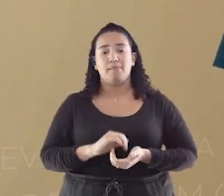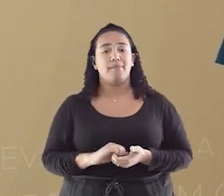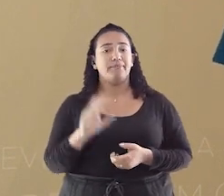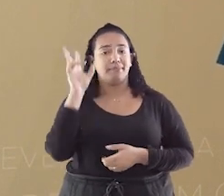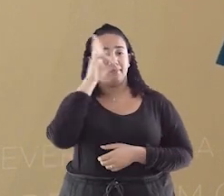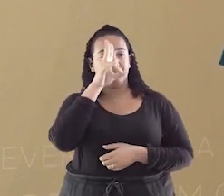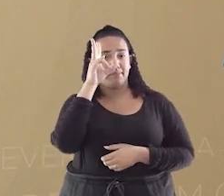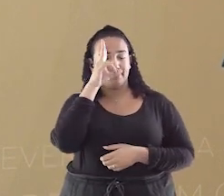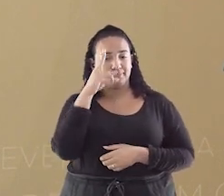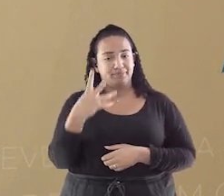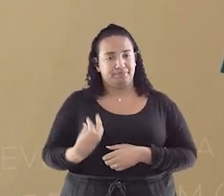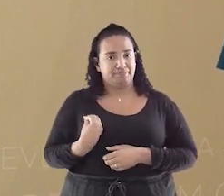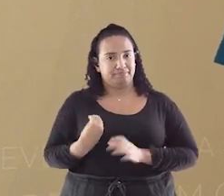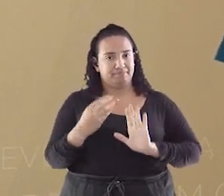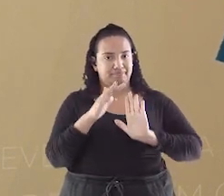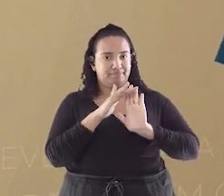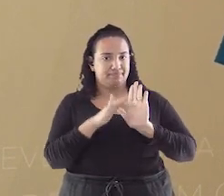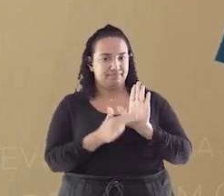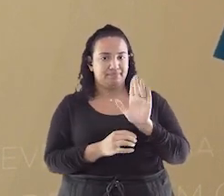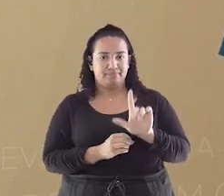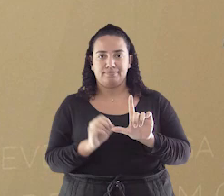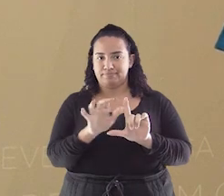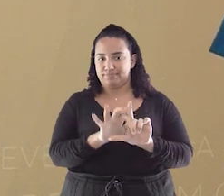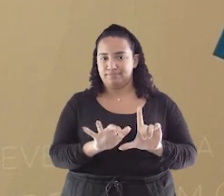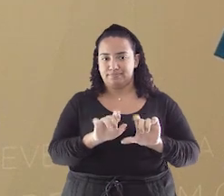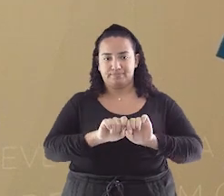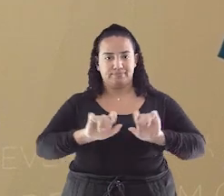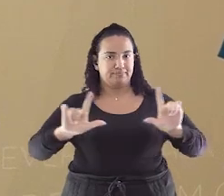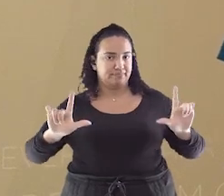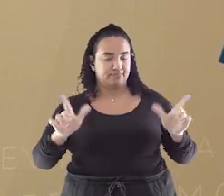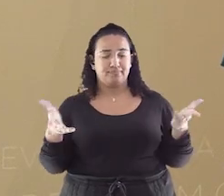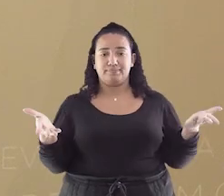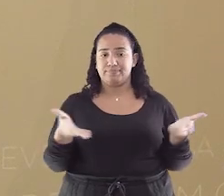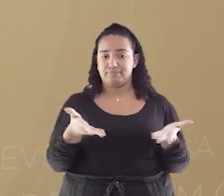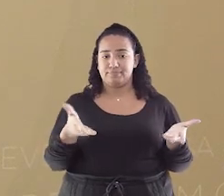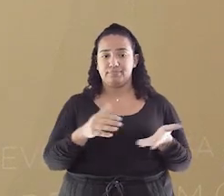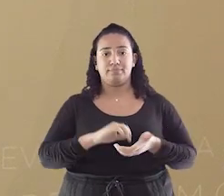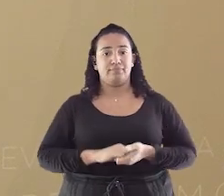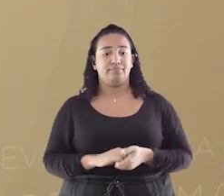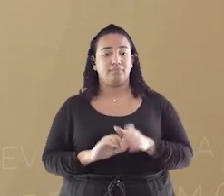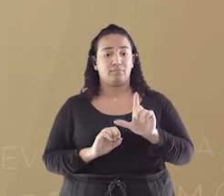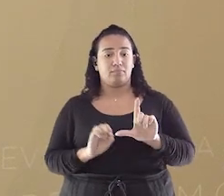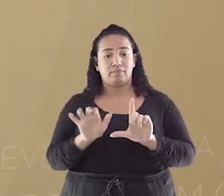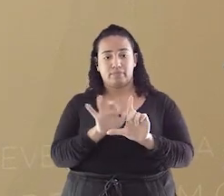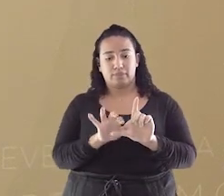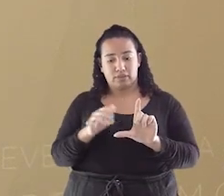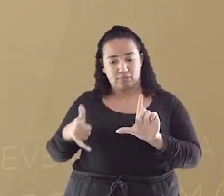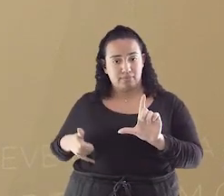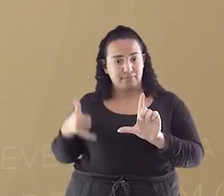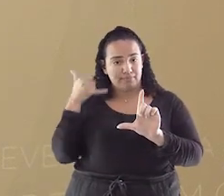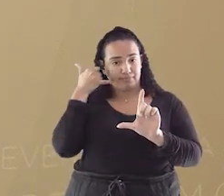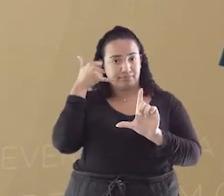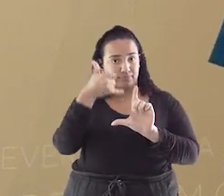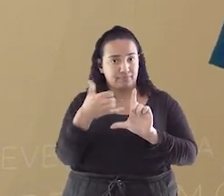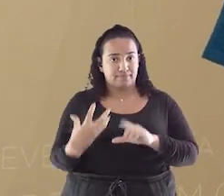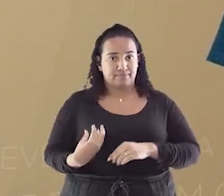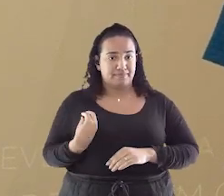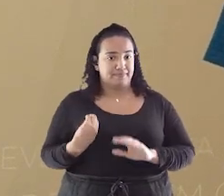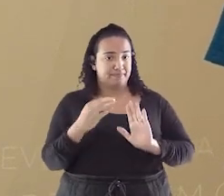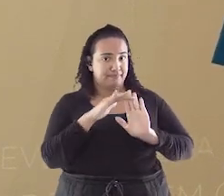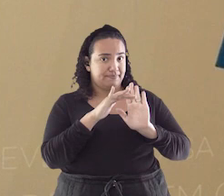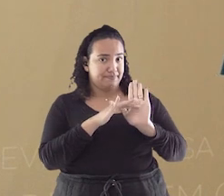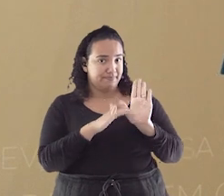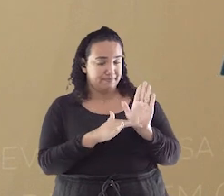suas participações através do QR Code que aparece aí na tela. É só apontar a câmera do celular e registrar a presença no